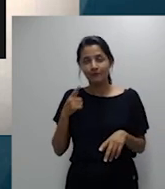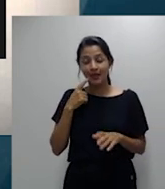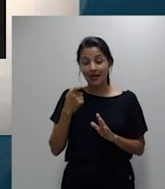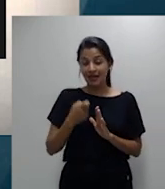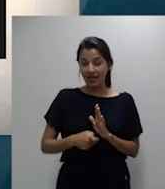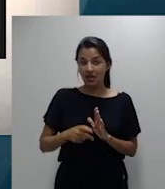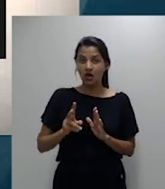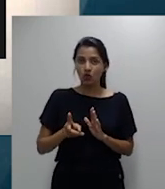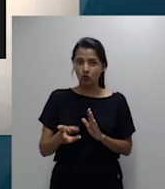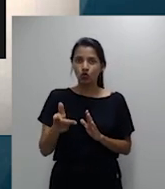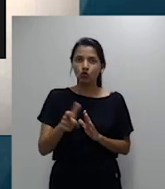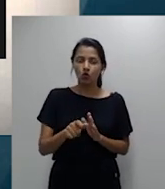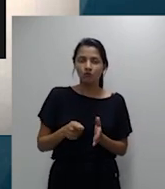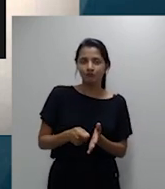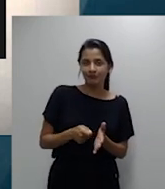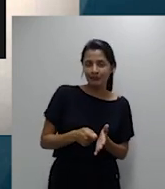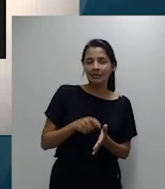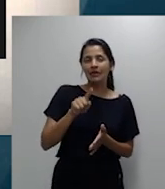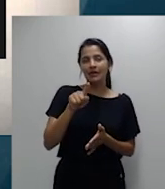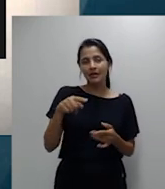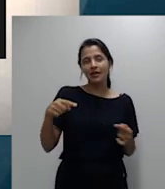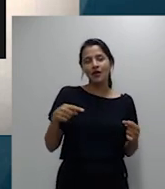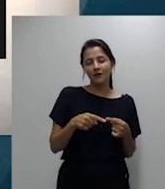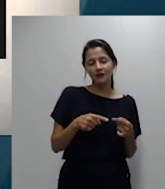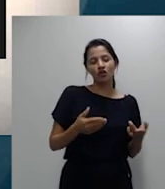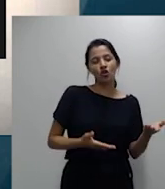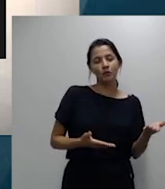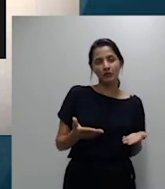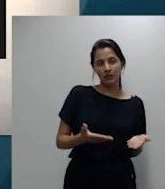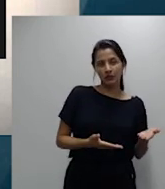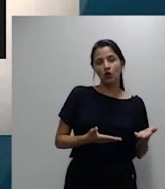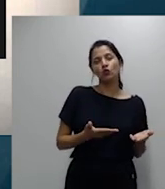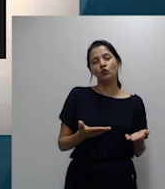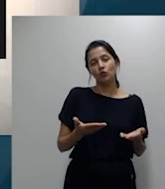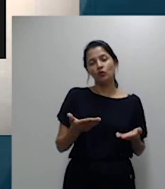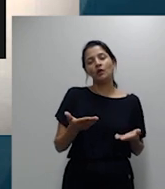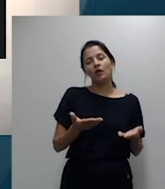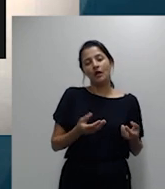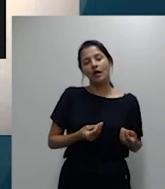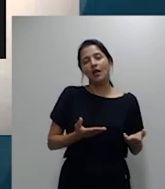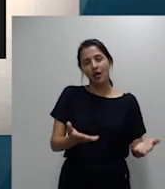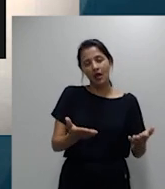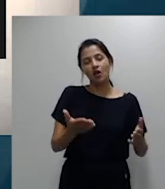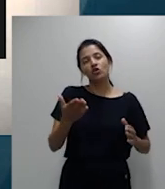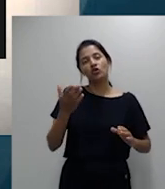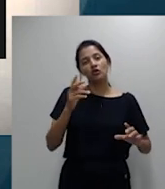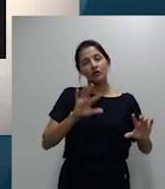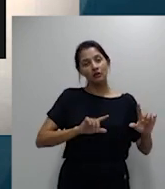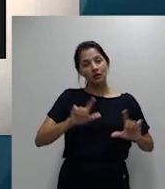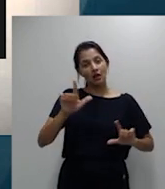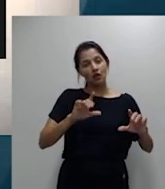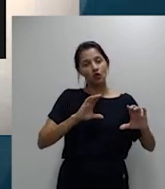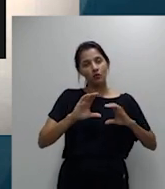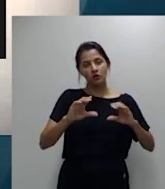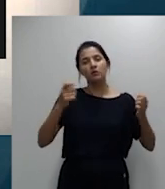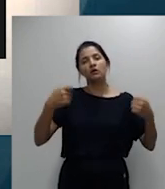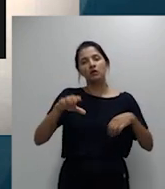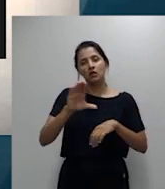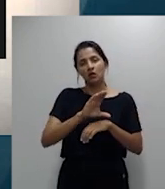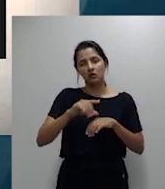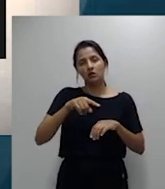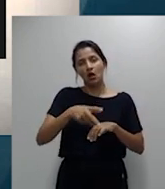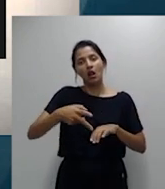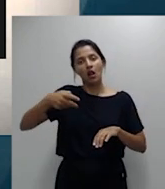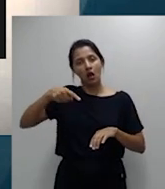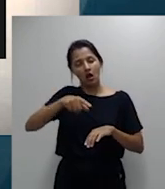no que se refere à prestação dos serviços de comunicação deve ser extraído da Constituição Federal e